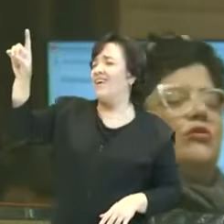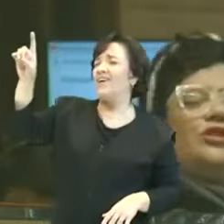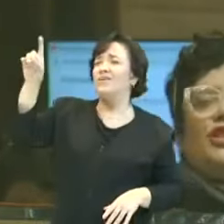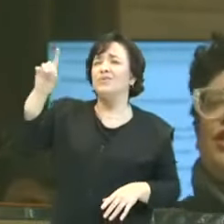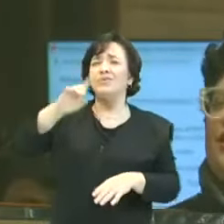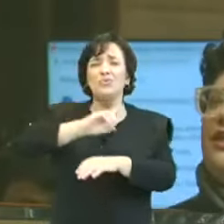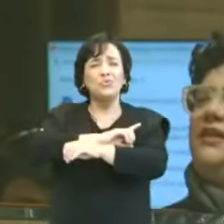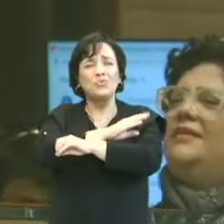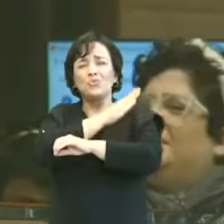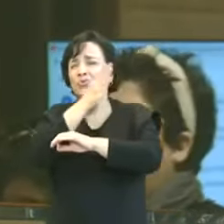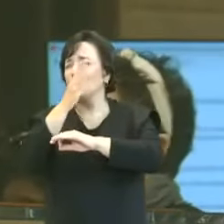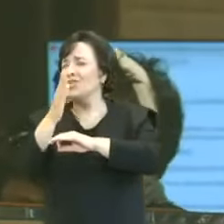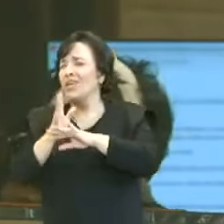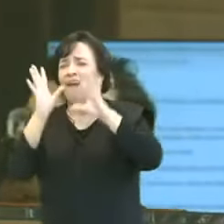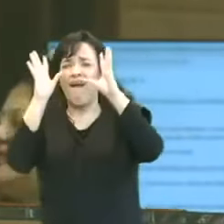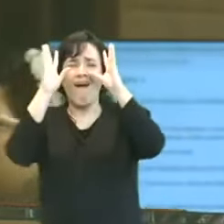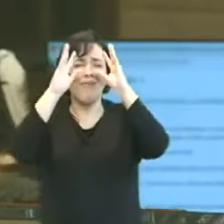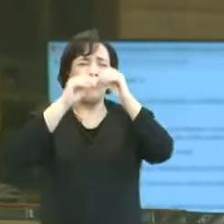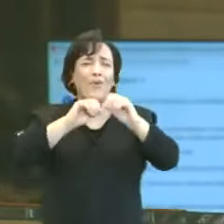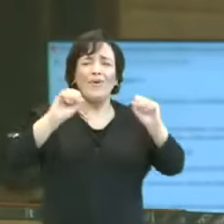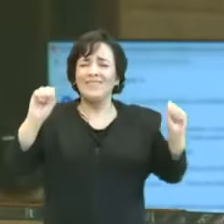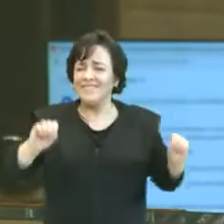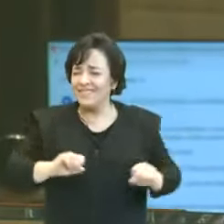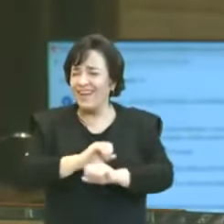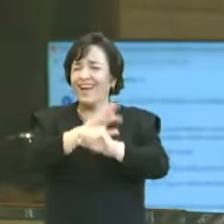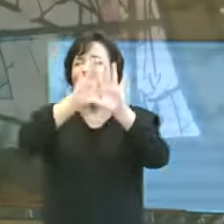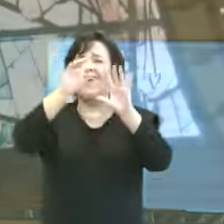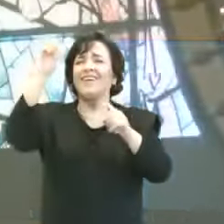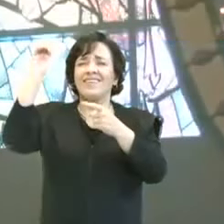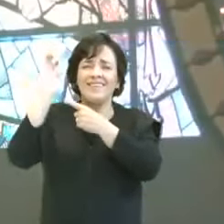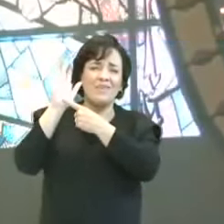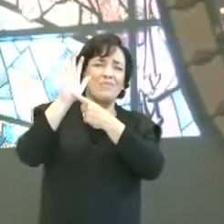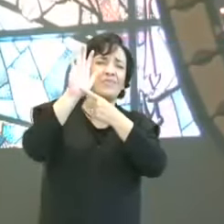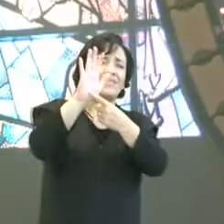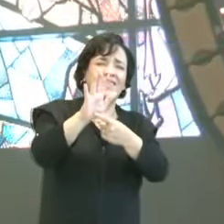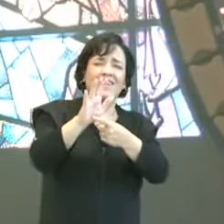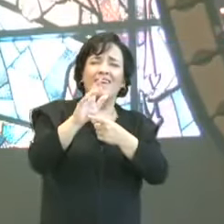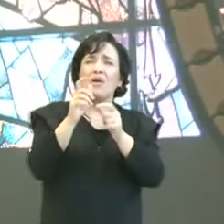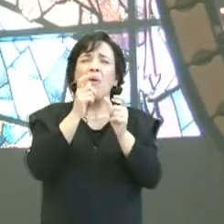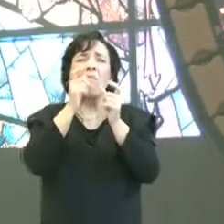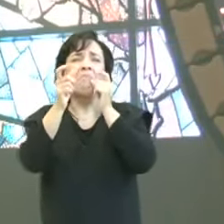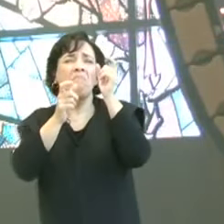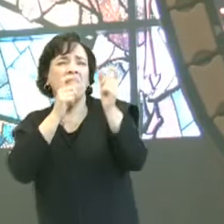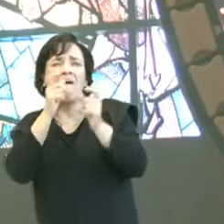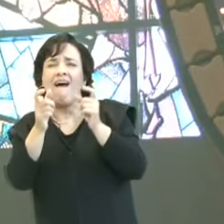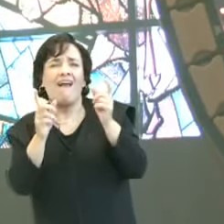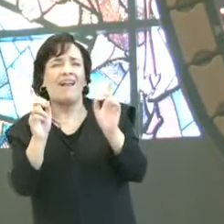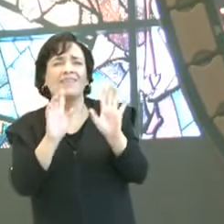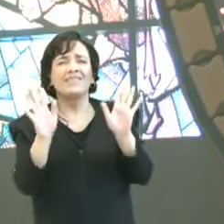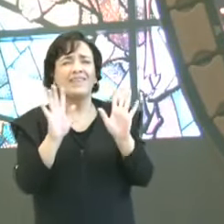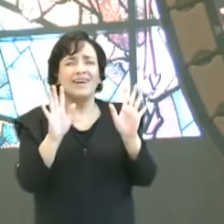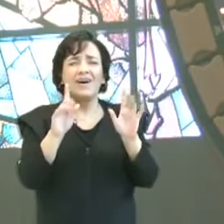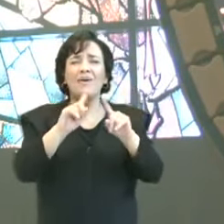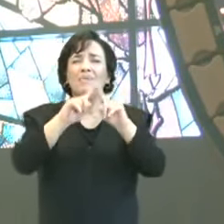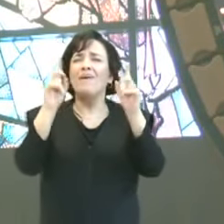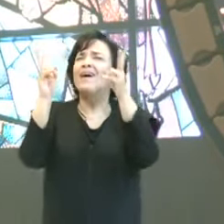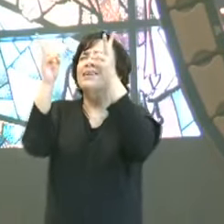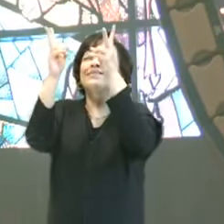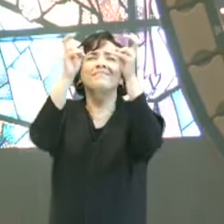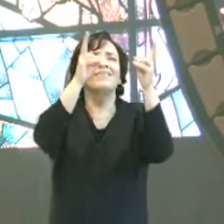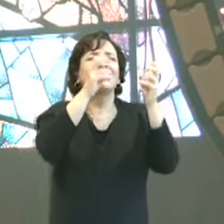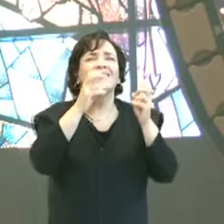declaração a outro dia, uma noite a outra noite. Não há palavras, tampouco se lhes ouve a voz, mas em